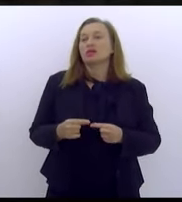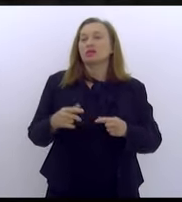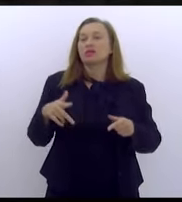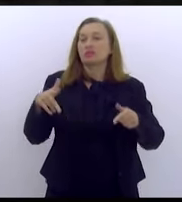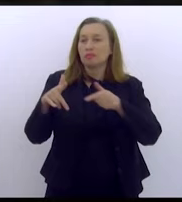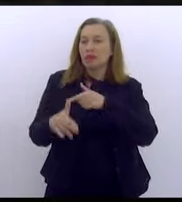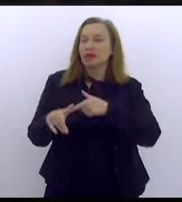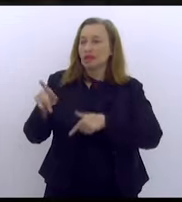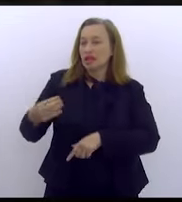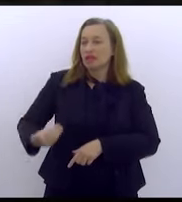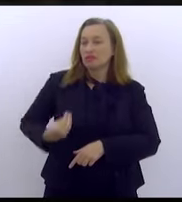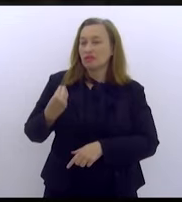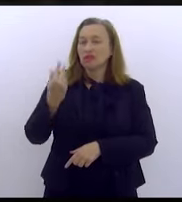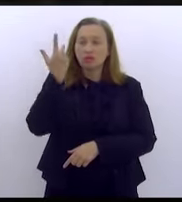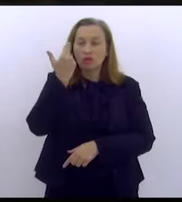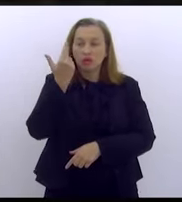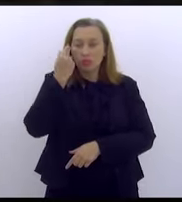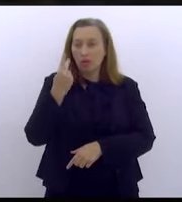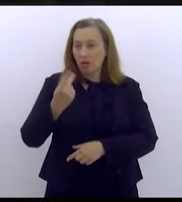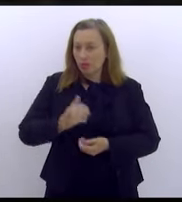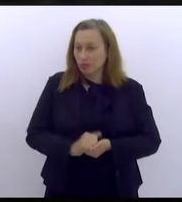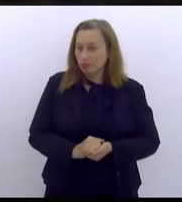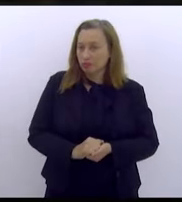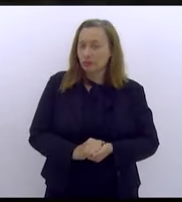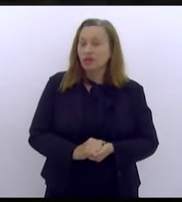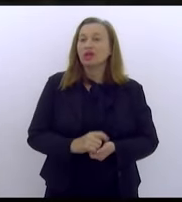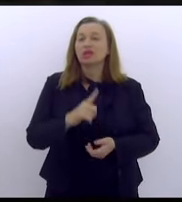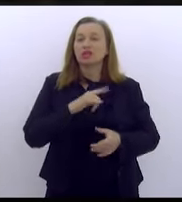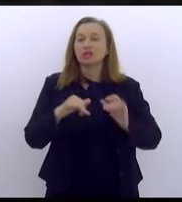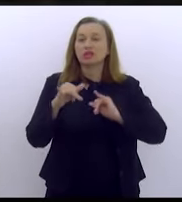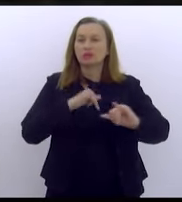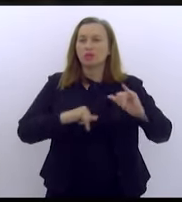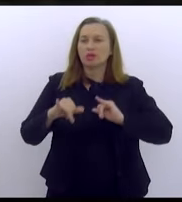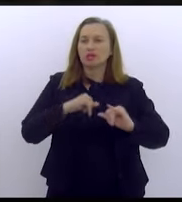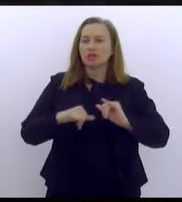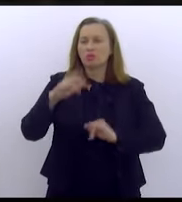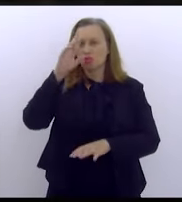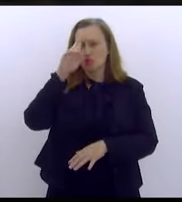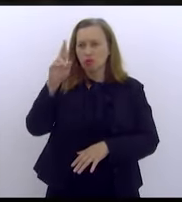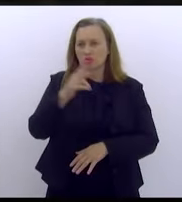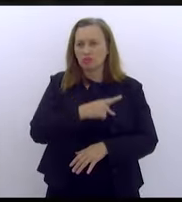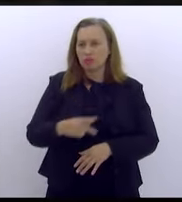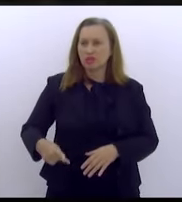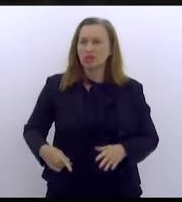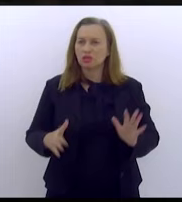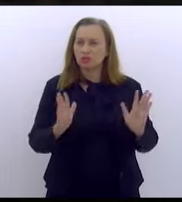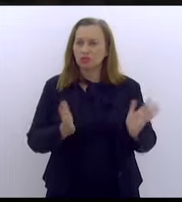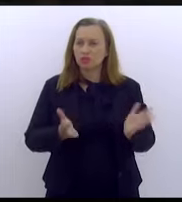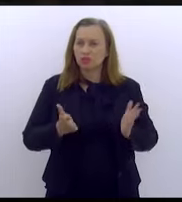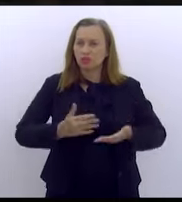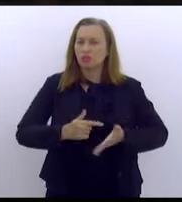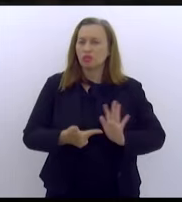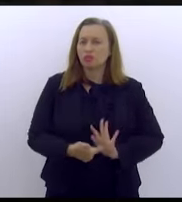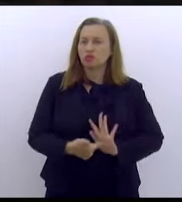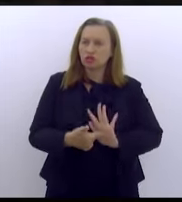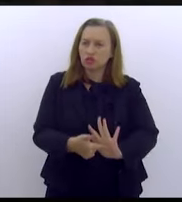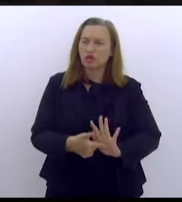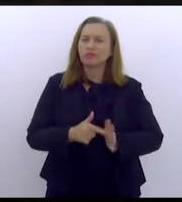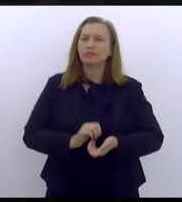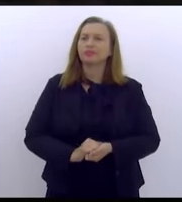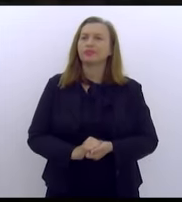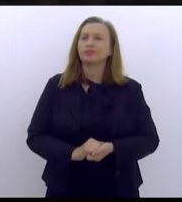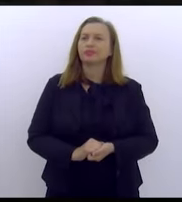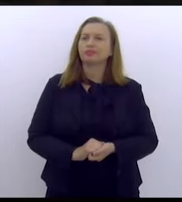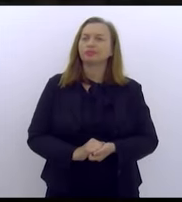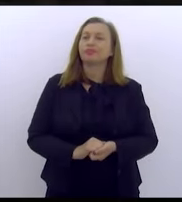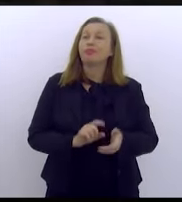vidas plenamente. E aí tem alguns dados que eu trouxe hoje, senhor presidente, exatamente para falar,